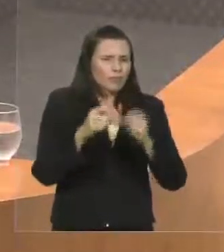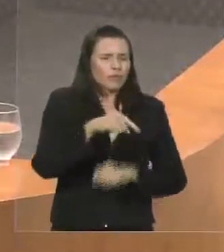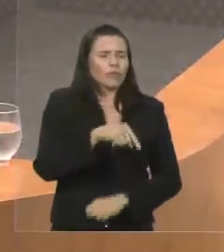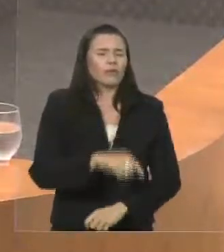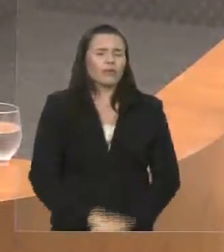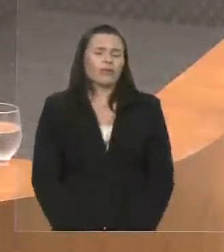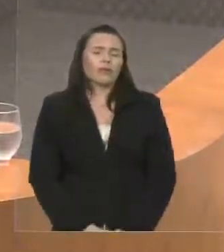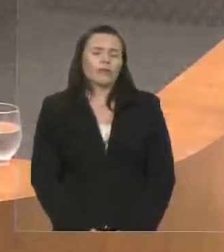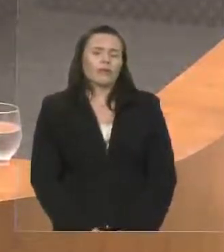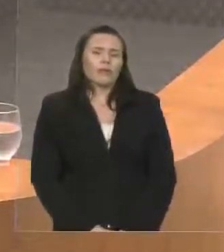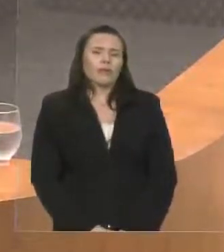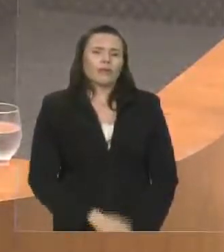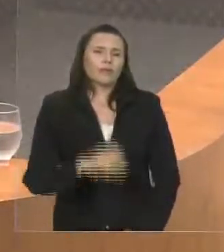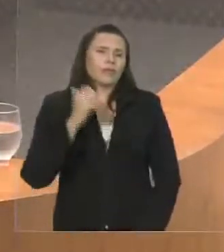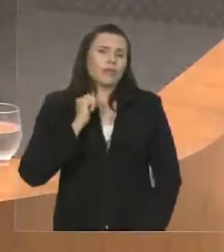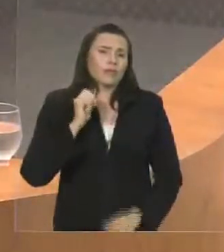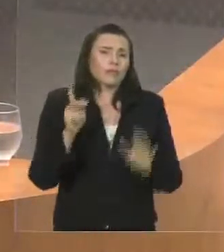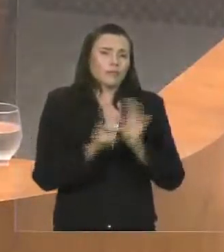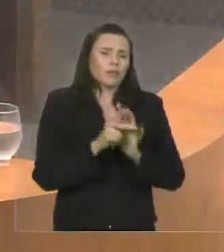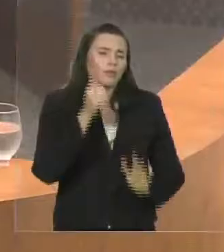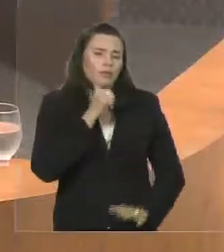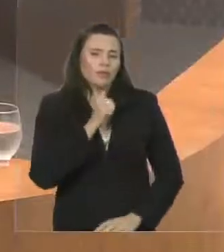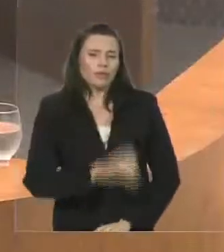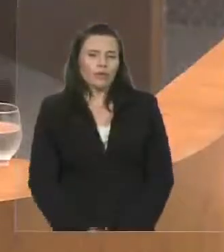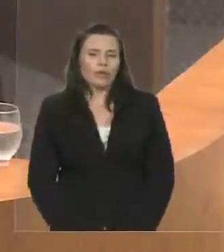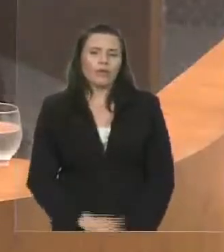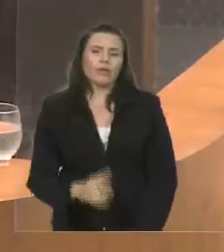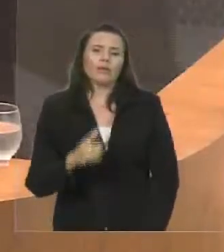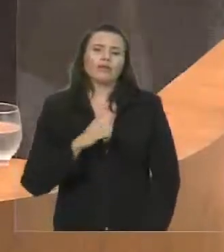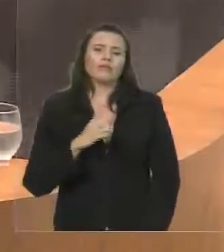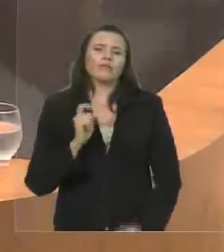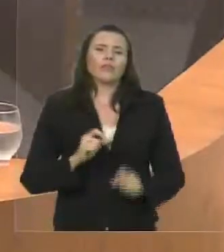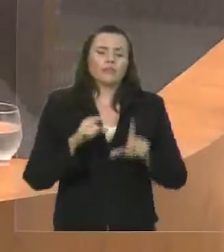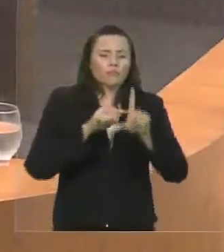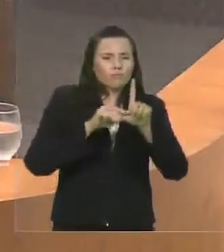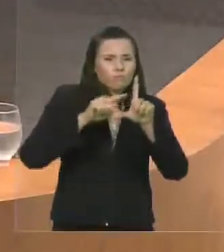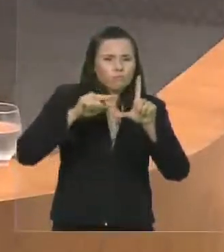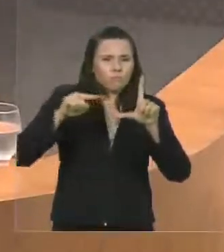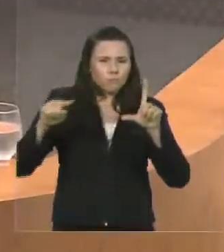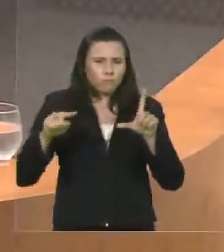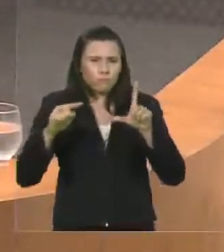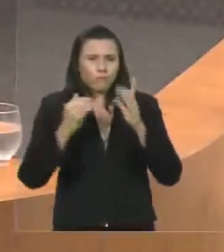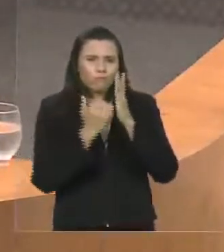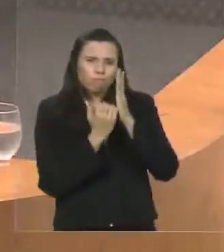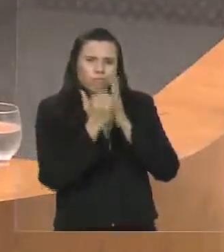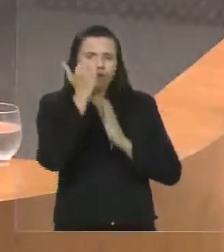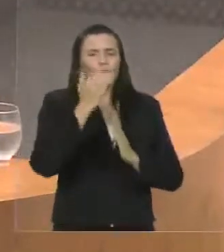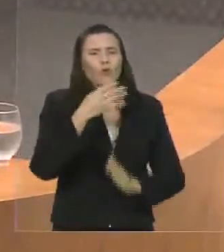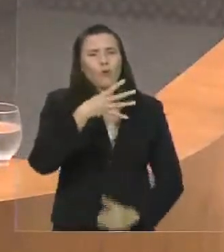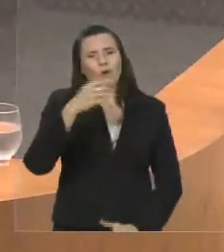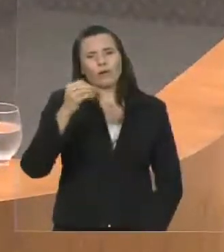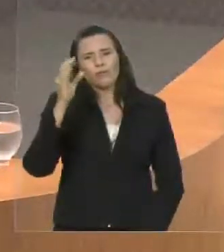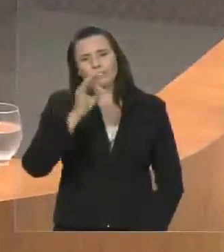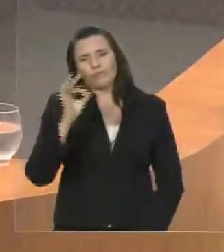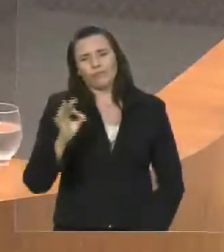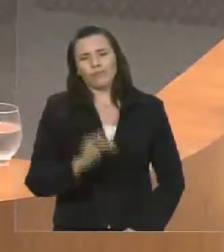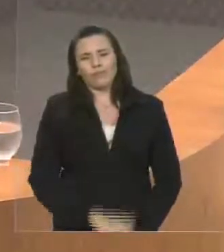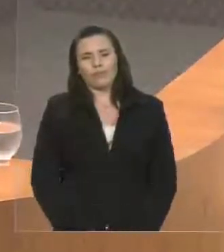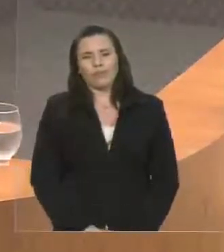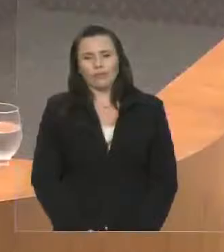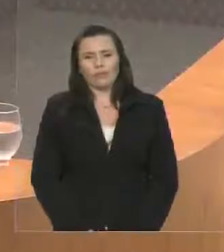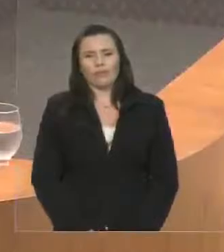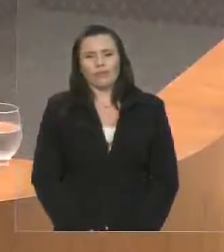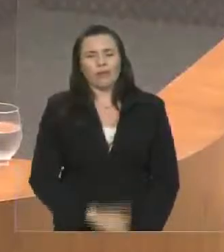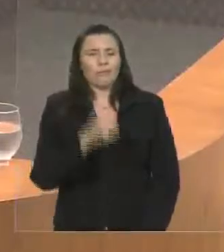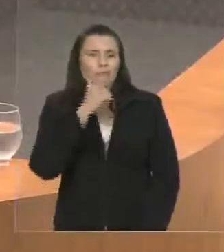esse ano nós tivemos 40% a mais de denúncia de estupro de mulheres de 18 anos, acima de